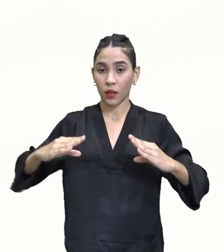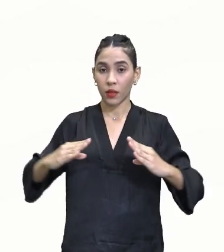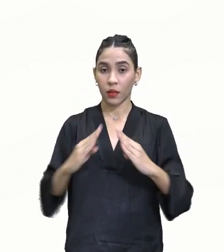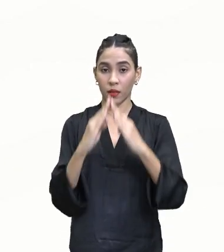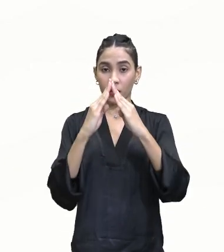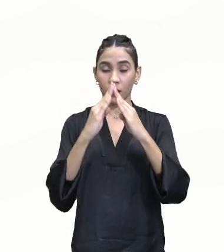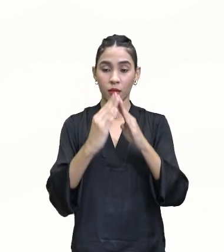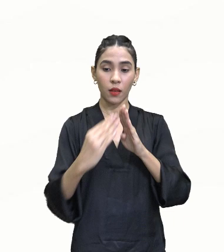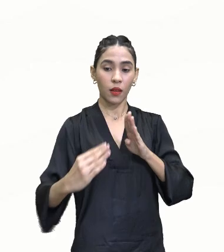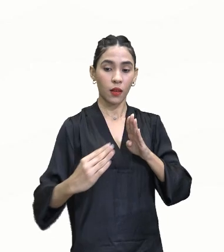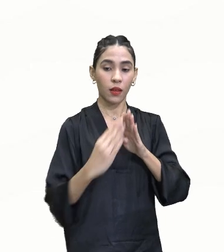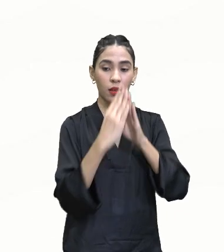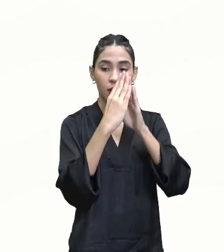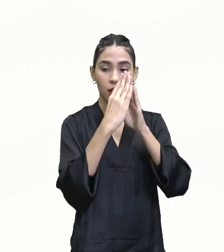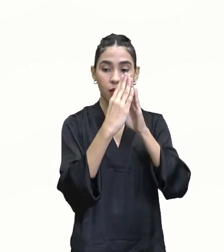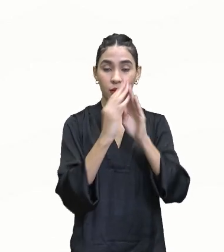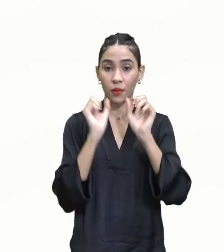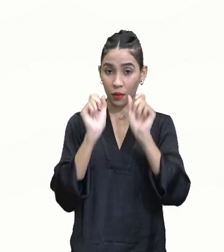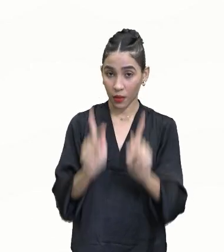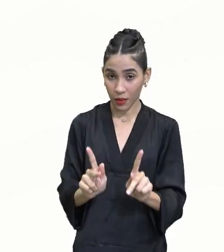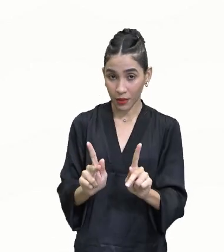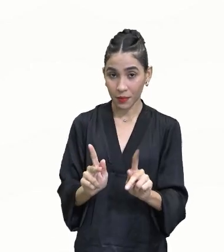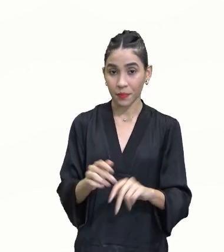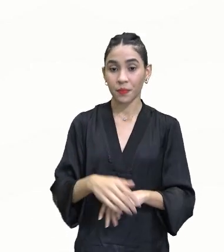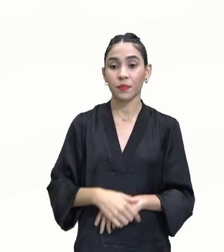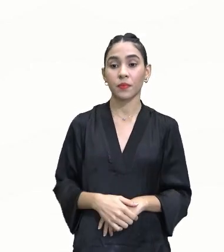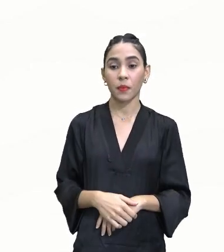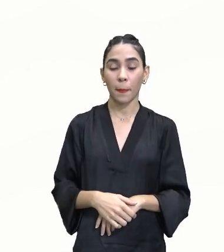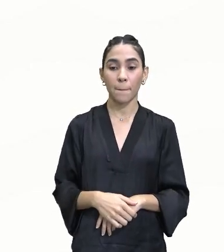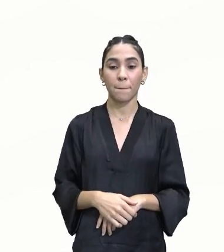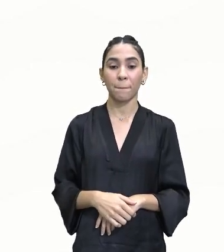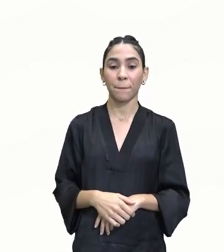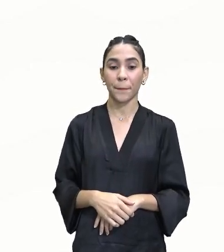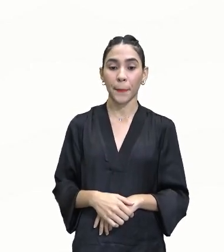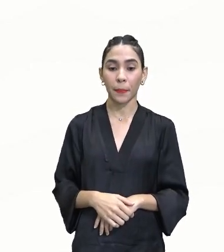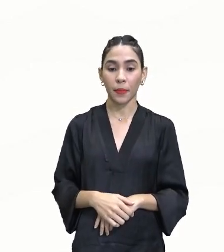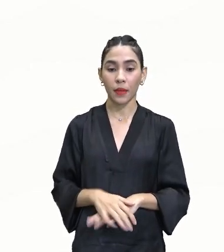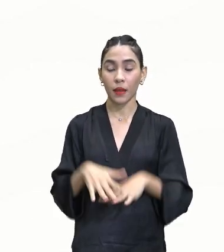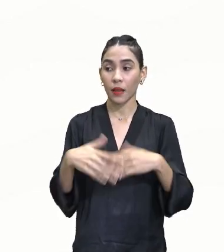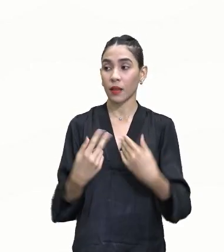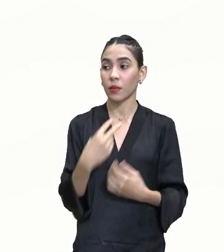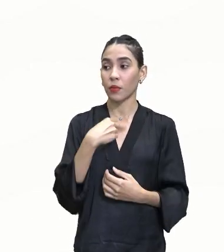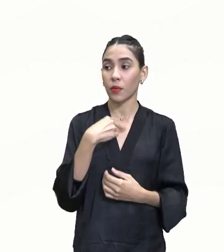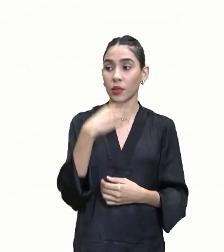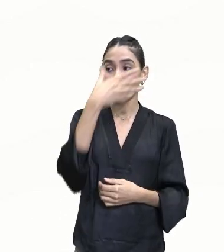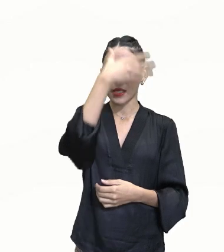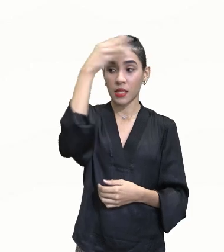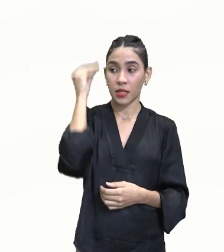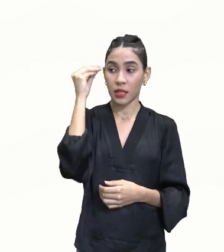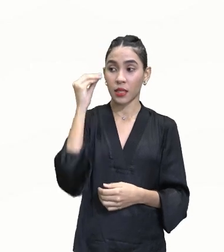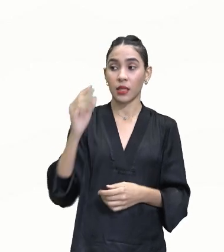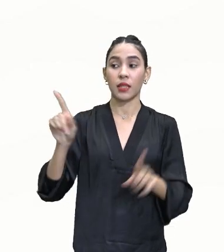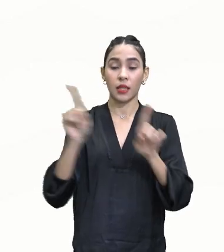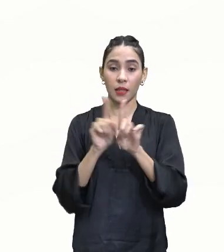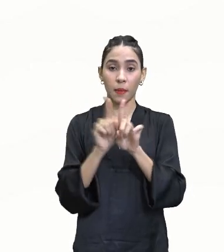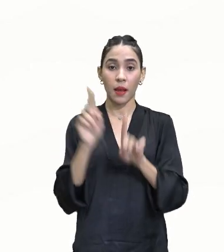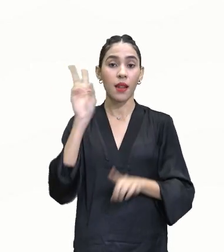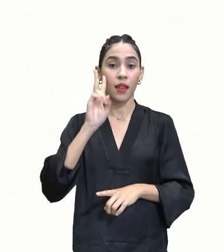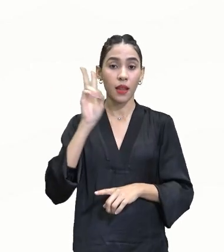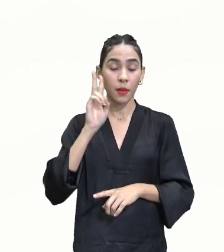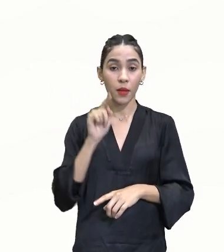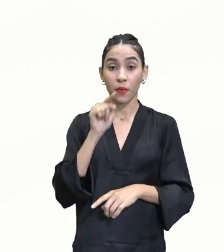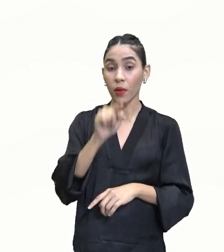pirâmide? Ok? Tudo certo? Então, não esqueçam, tá? E lembre, tá? De